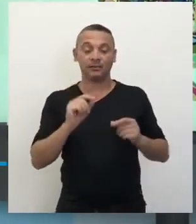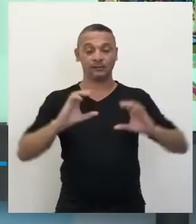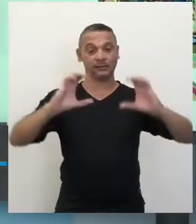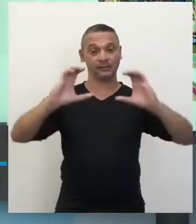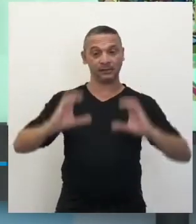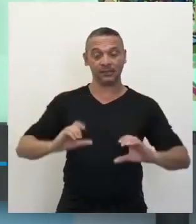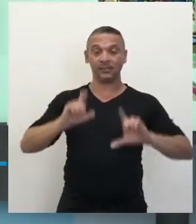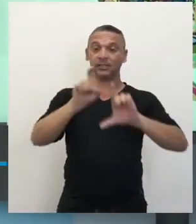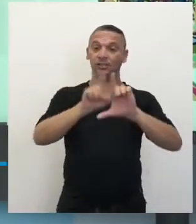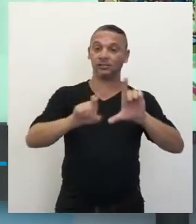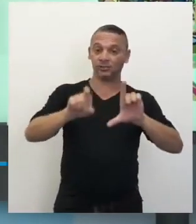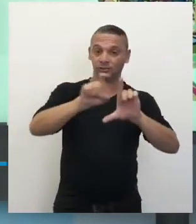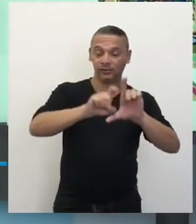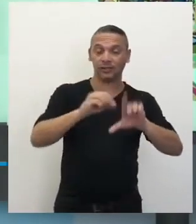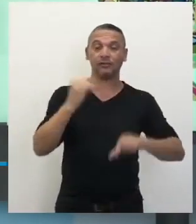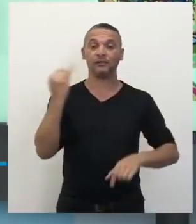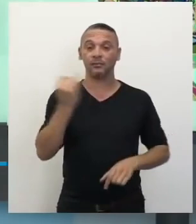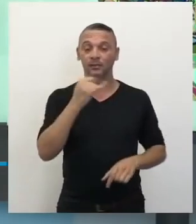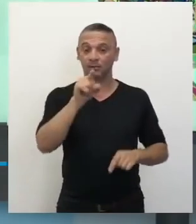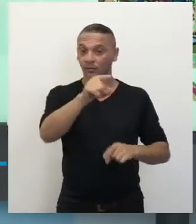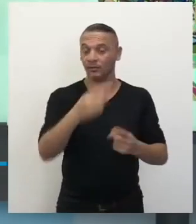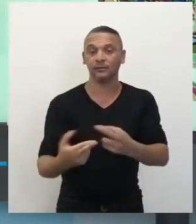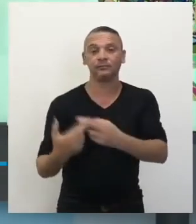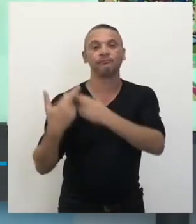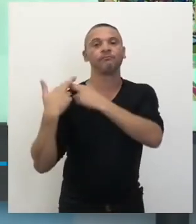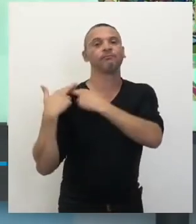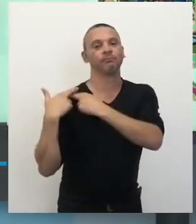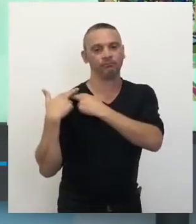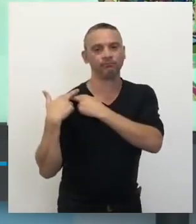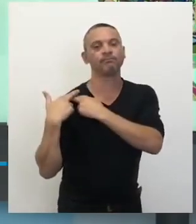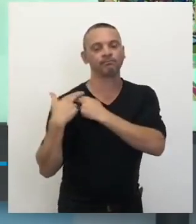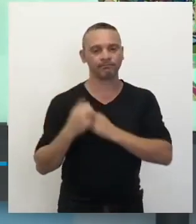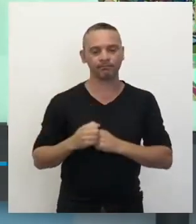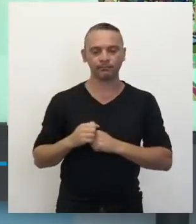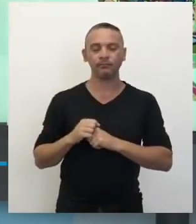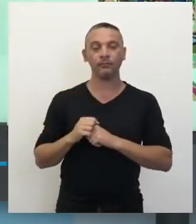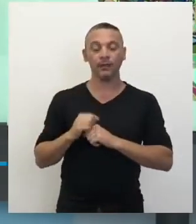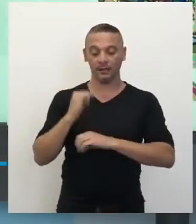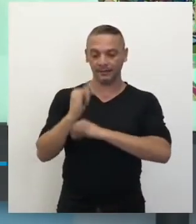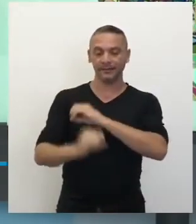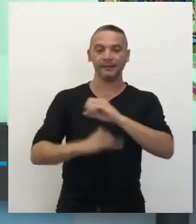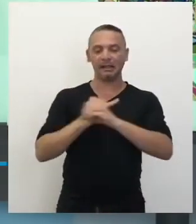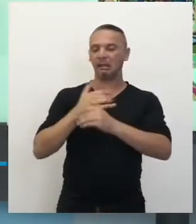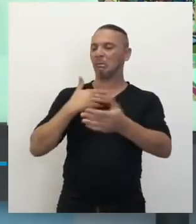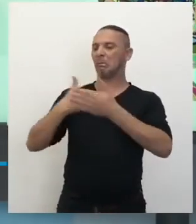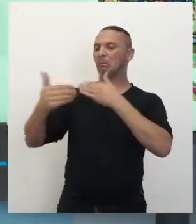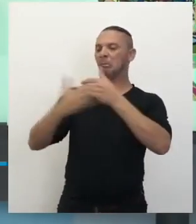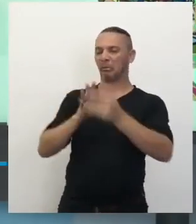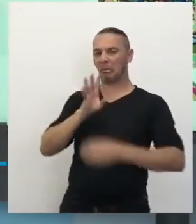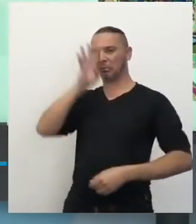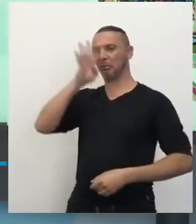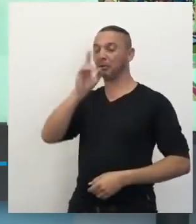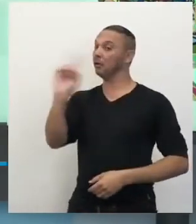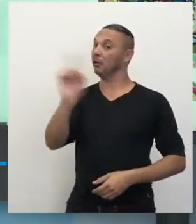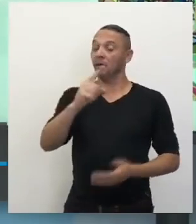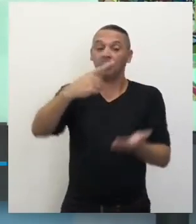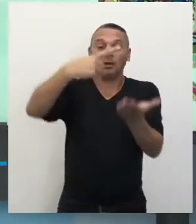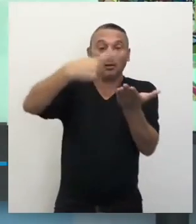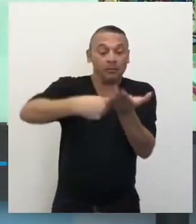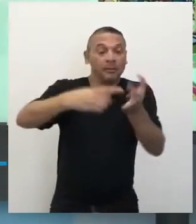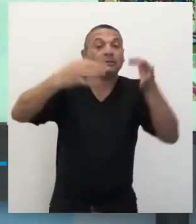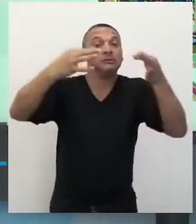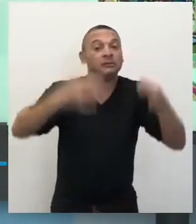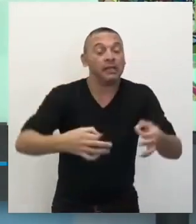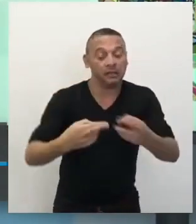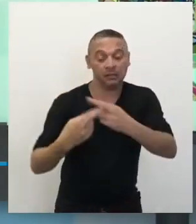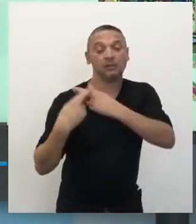cidadania digital, que é você ter responsabilidade, que a internet não é uma terra sem lei, você precisa ter compromisso com você